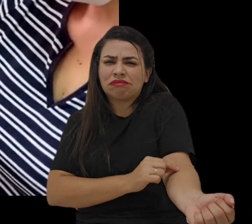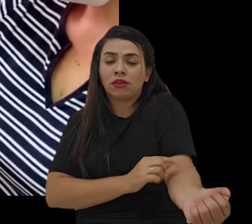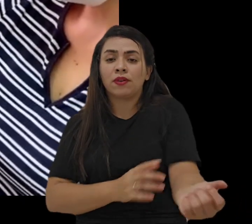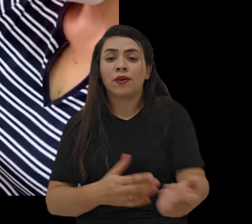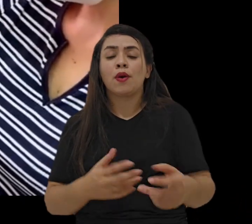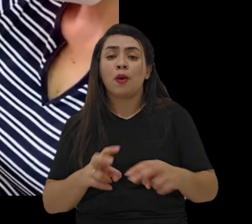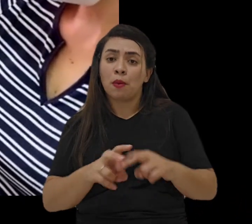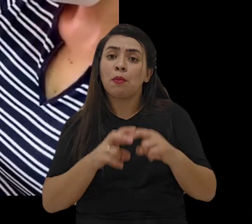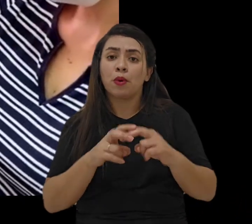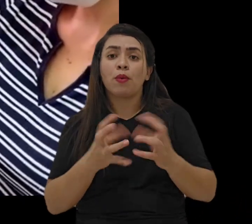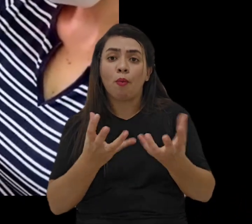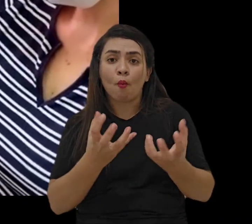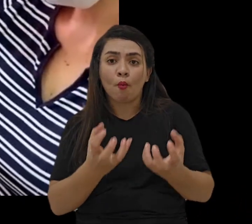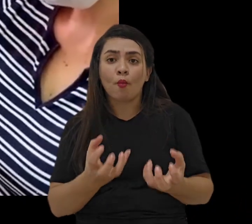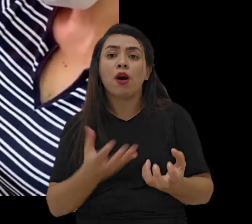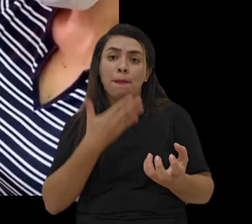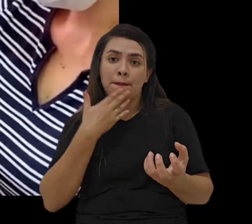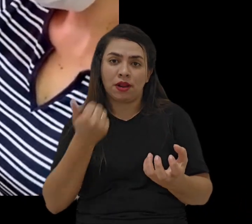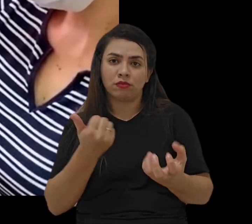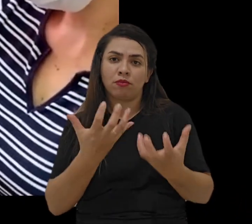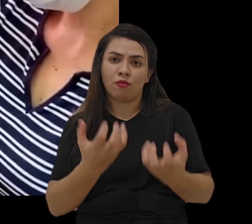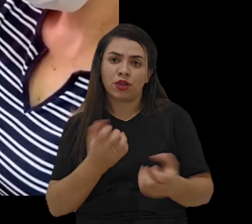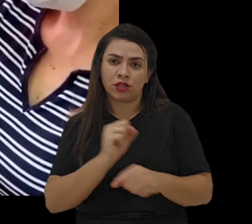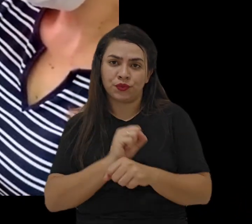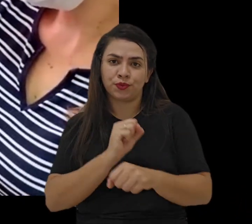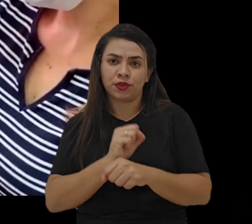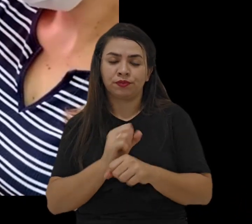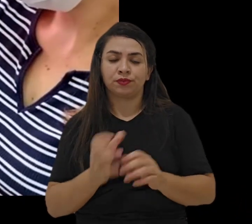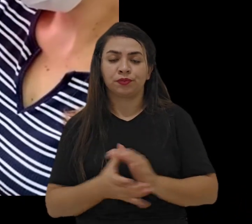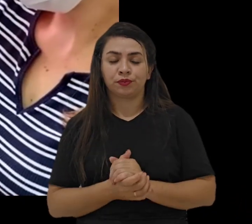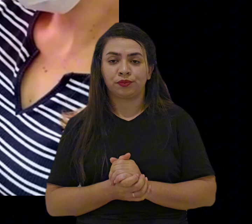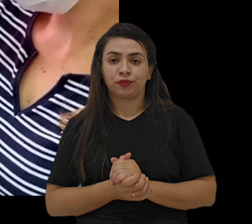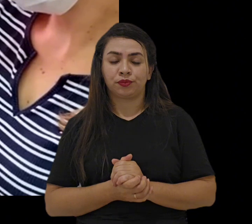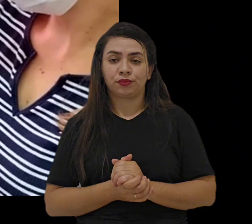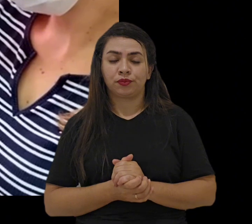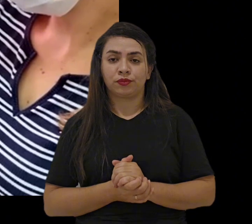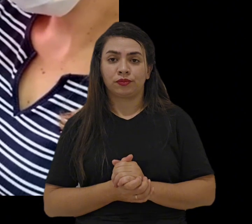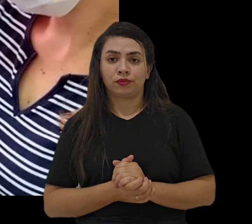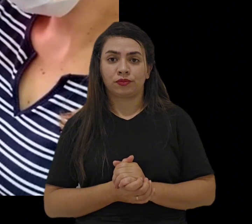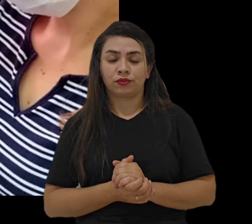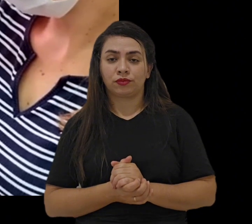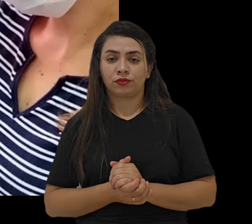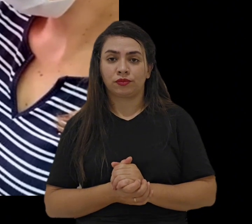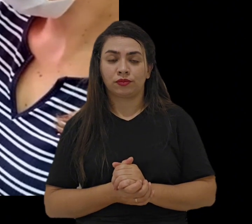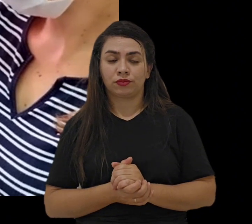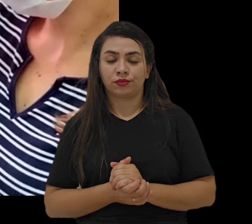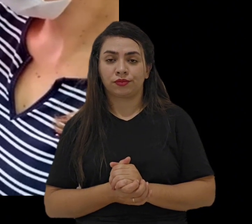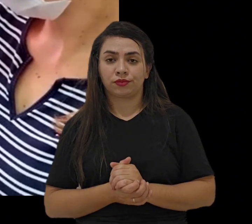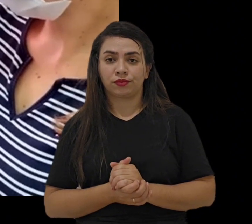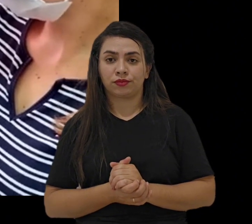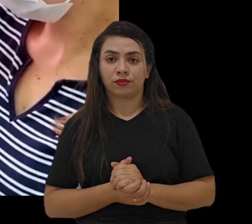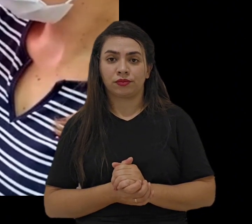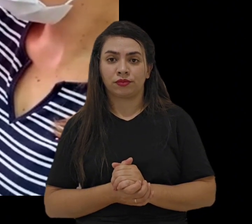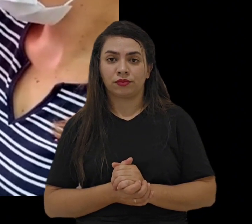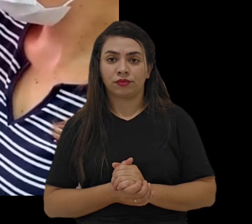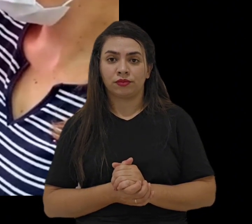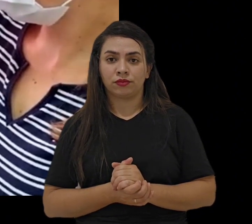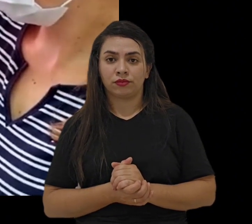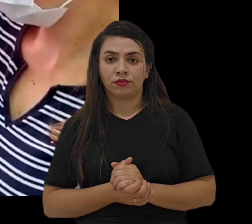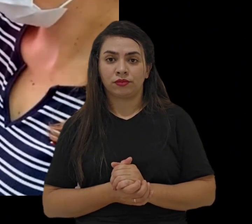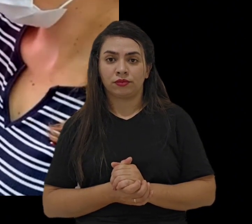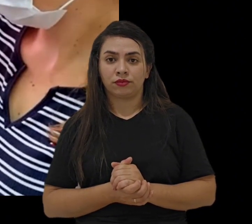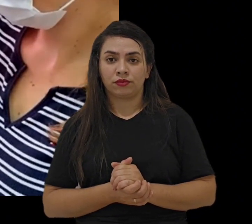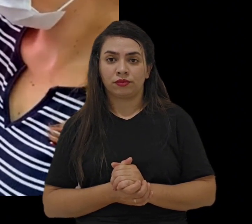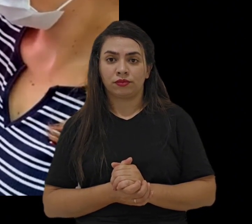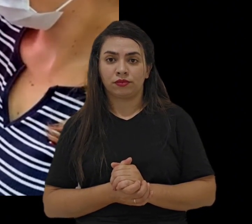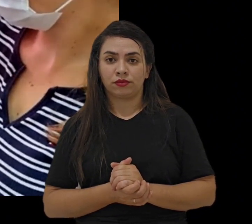Ó, bisel para cima. Segura o tubinho aqui embaixo, tá? E uma vez. Ó, tá vendo o sangue?